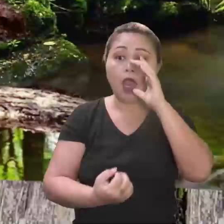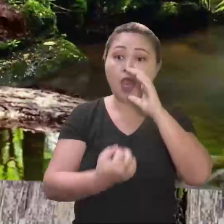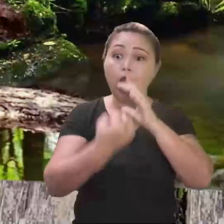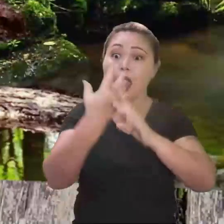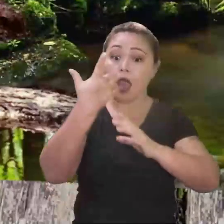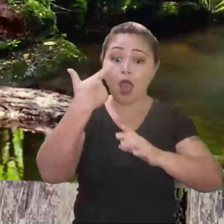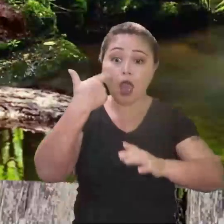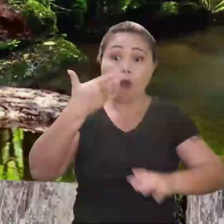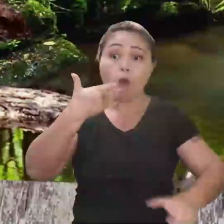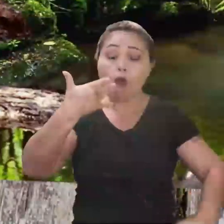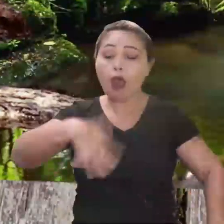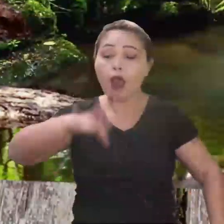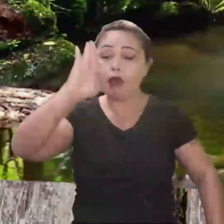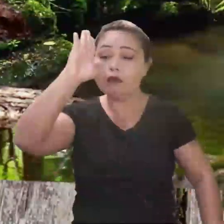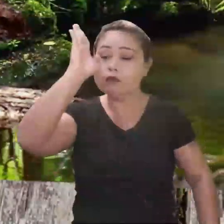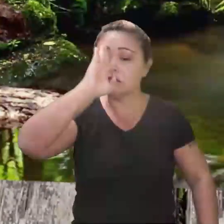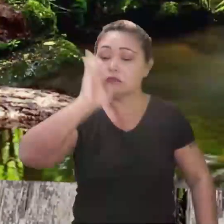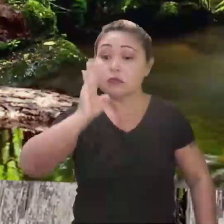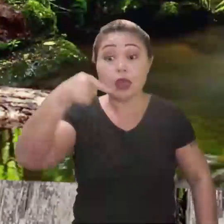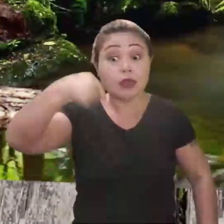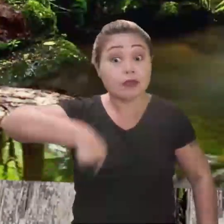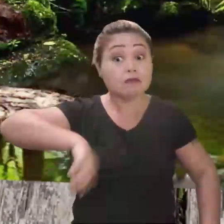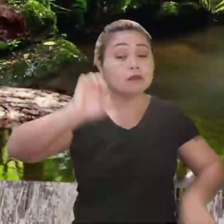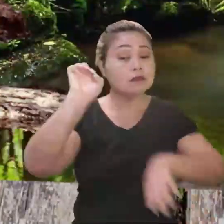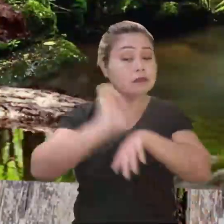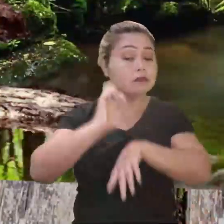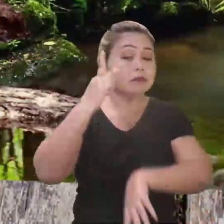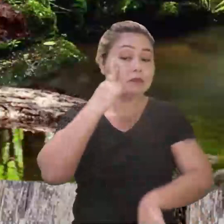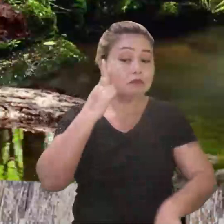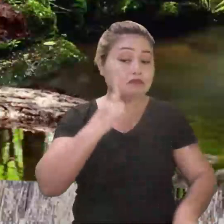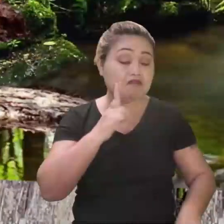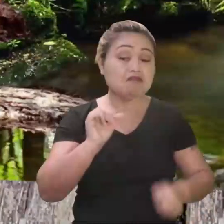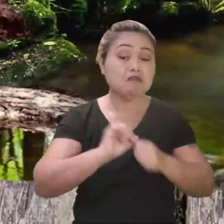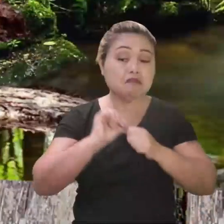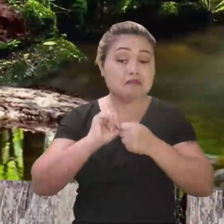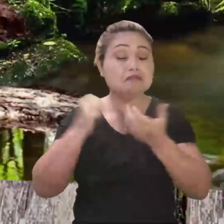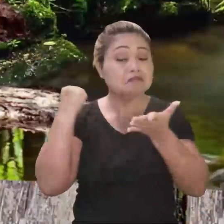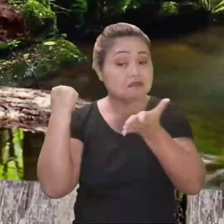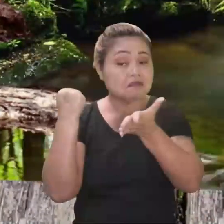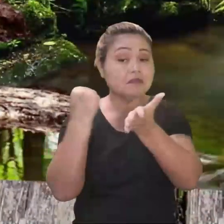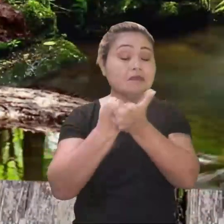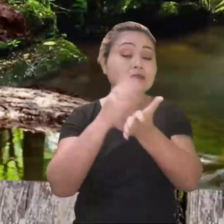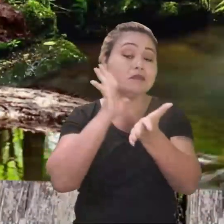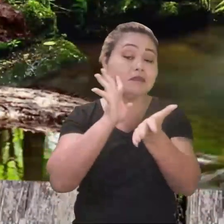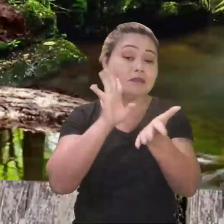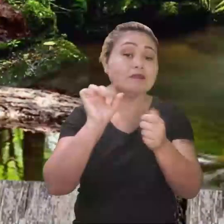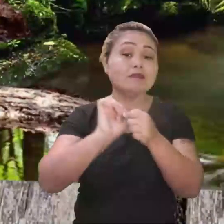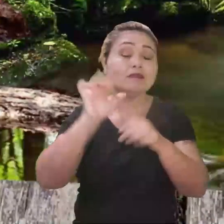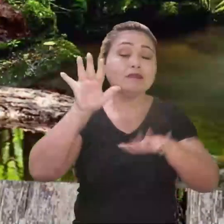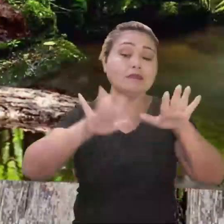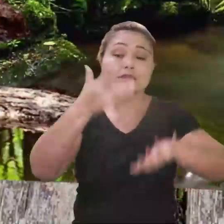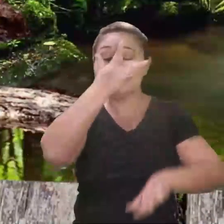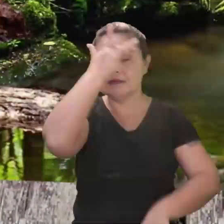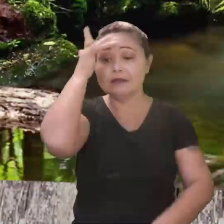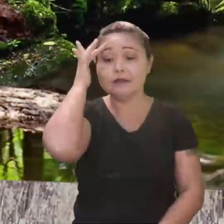no Brasil e aqui no estado de Rondônia também um registro muito legal para nós, tá bom? Tem gente